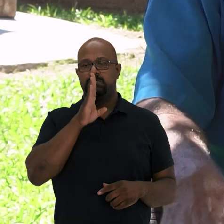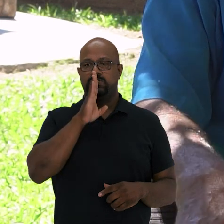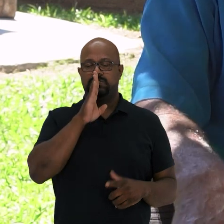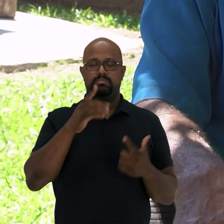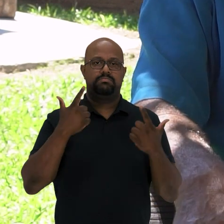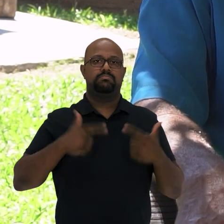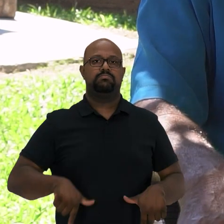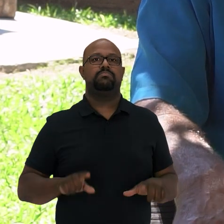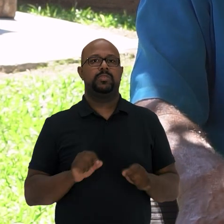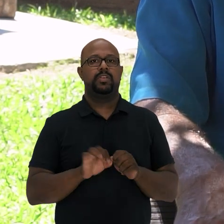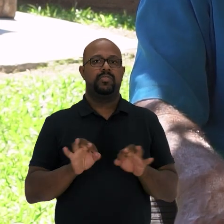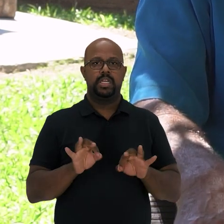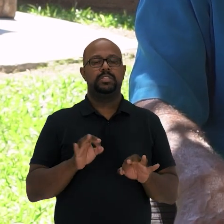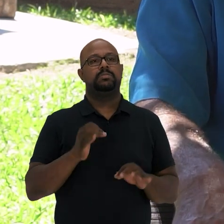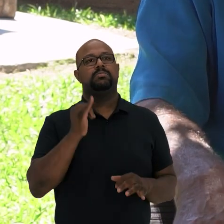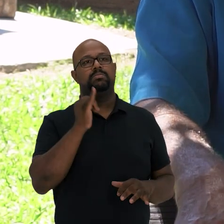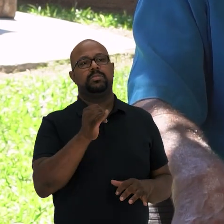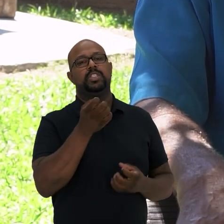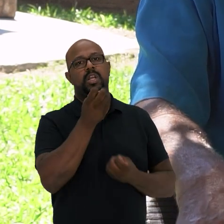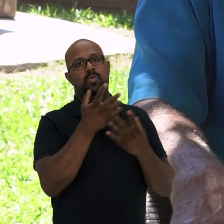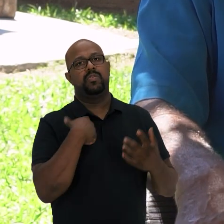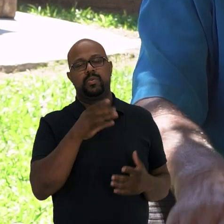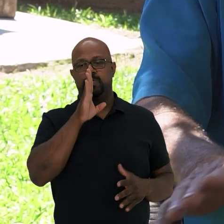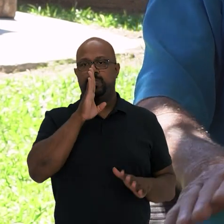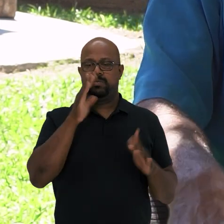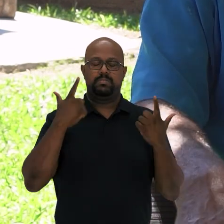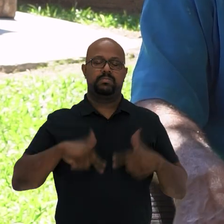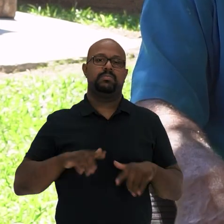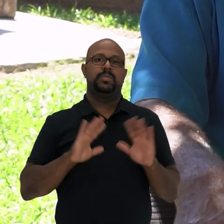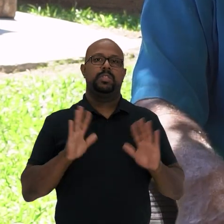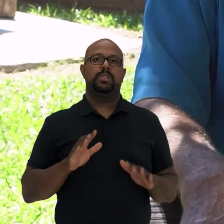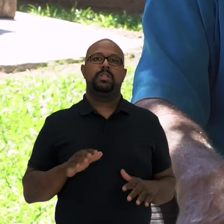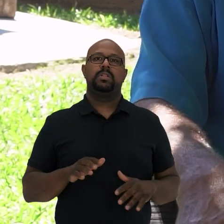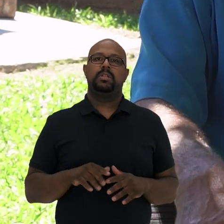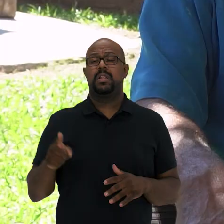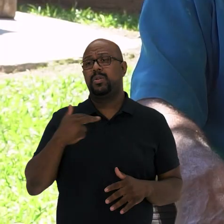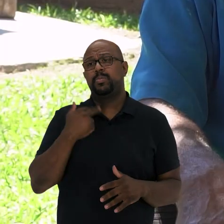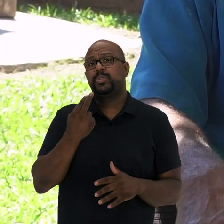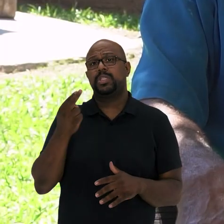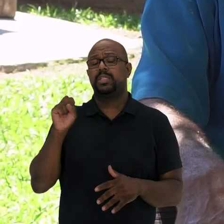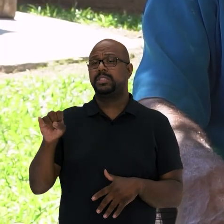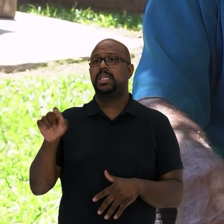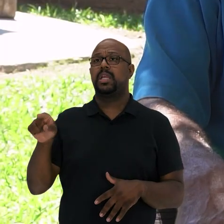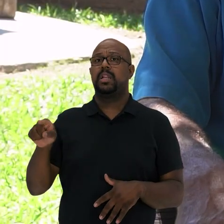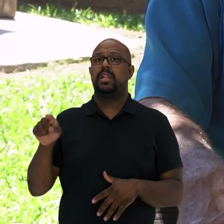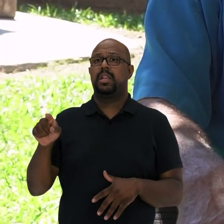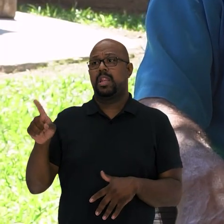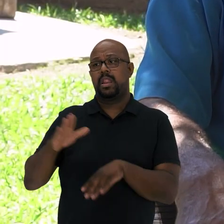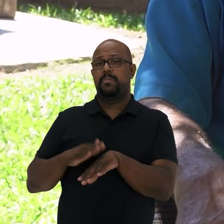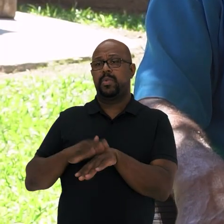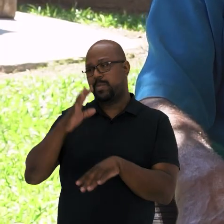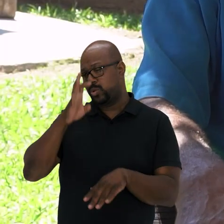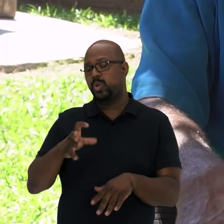ficou neutro, né? Fez o serviço, me entregou e ficou na dele. Ele não podia mesmo, né? Porque se ele mesmo